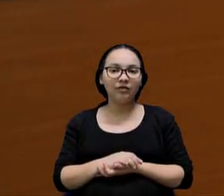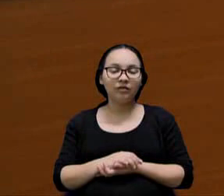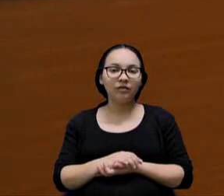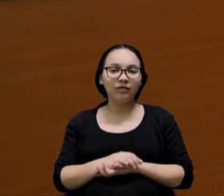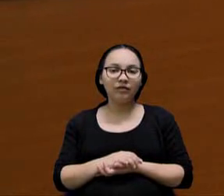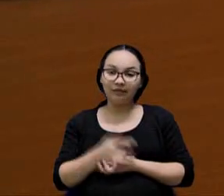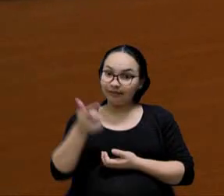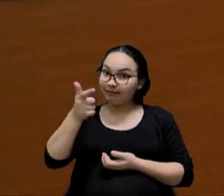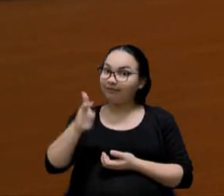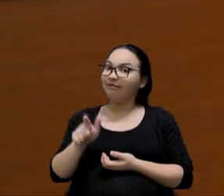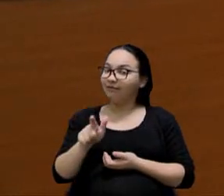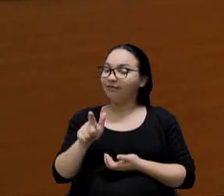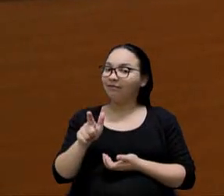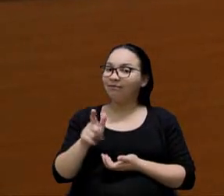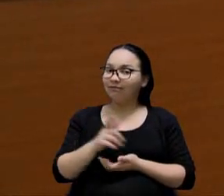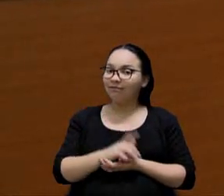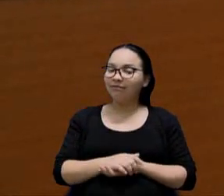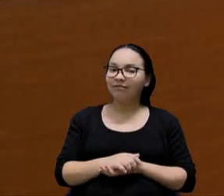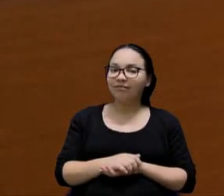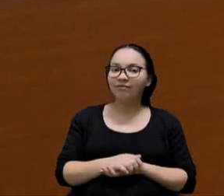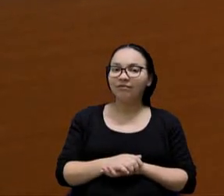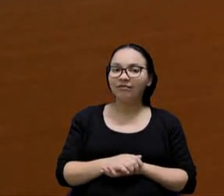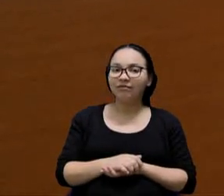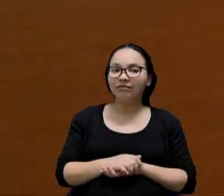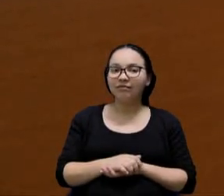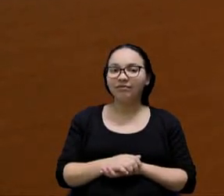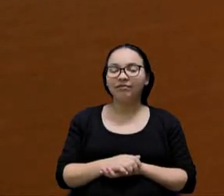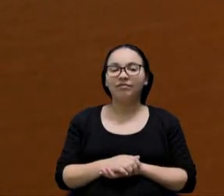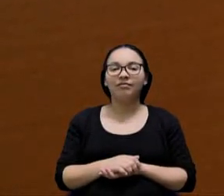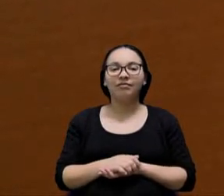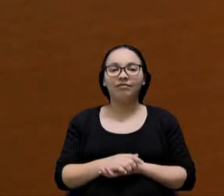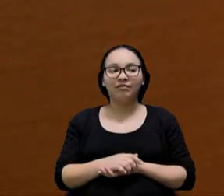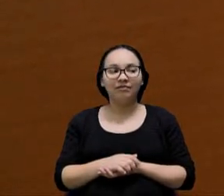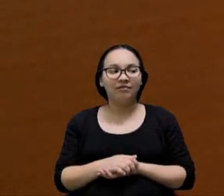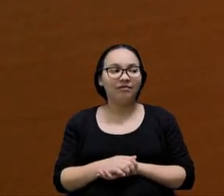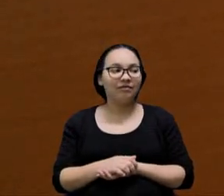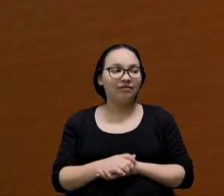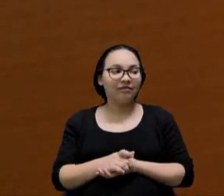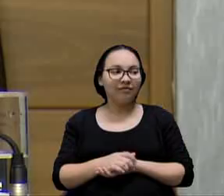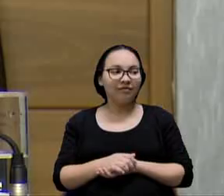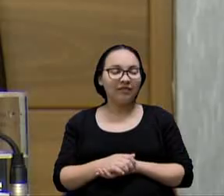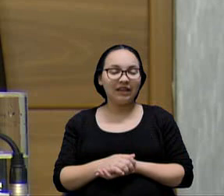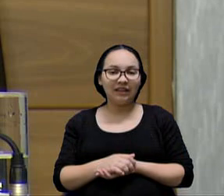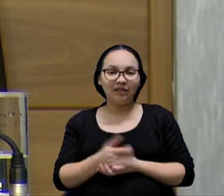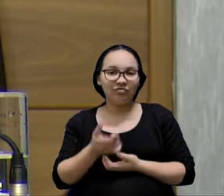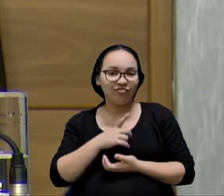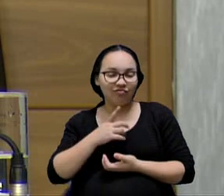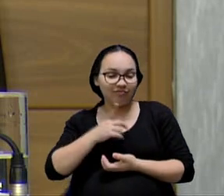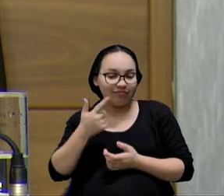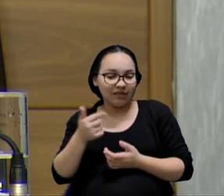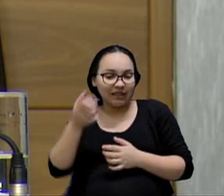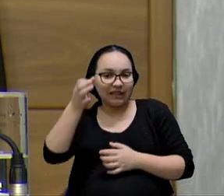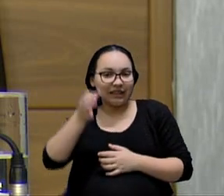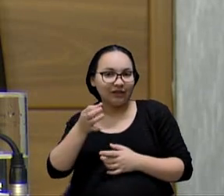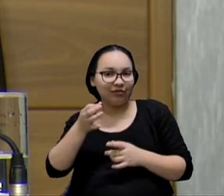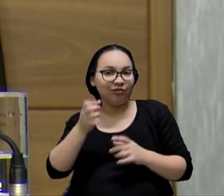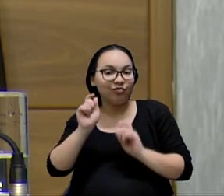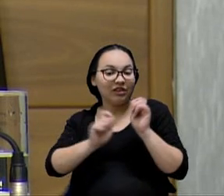E, mais uma vez, temos o entendimento do porquê dá certo, porque é feito com